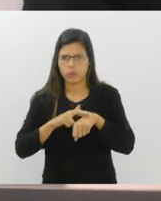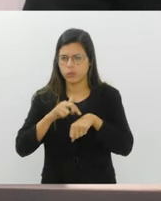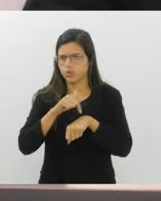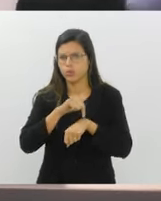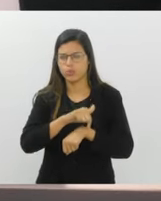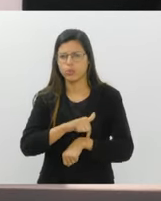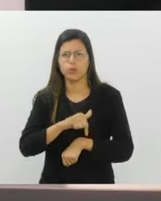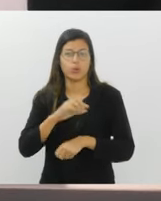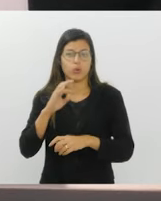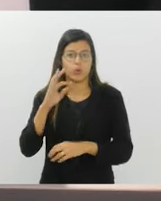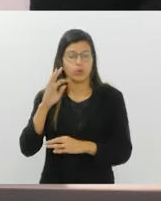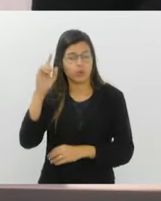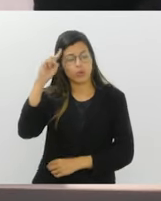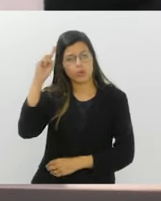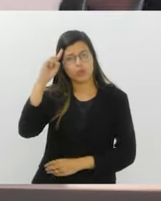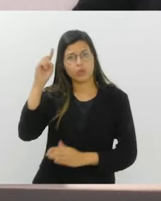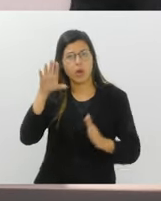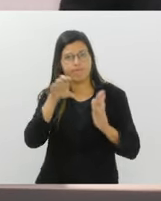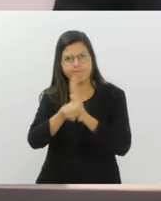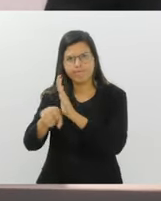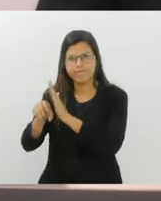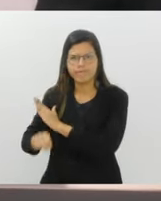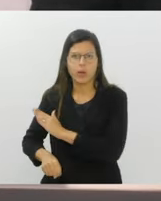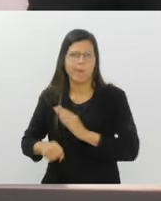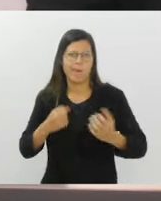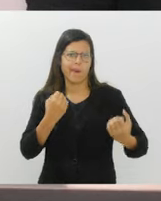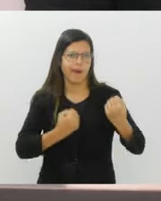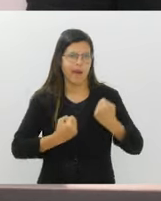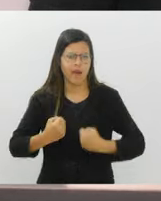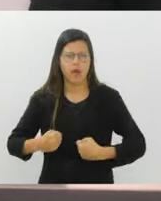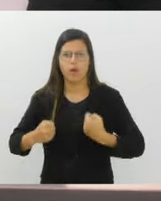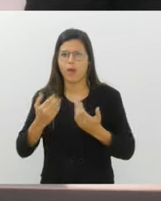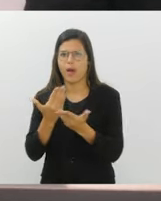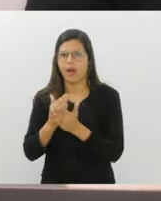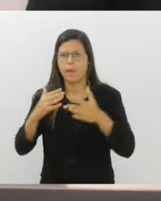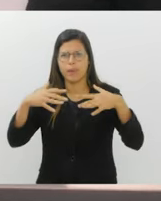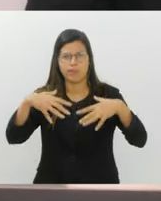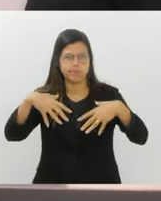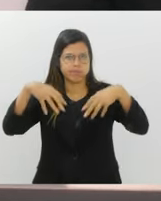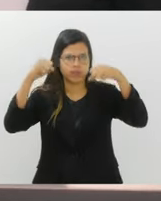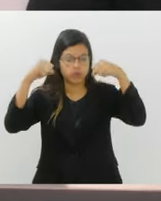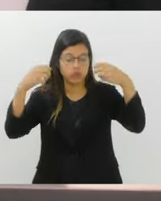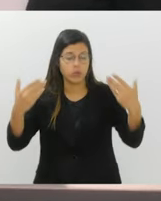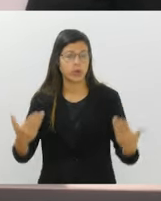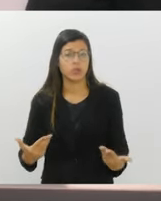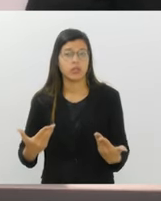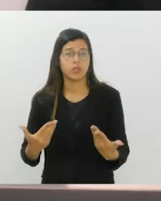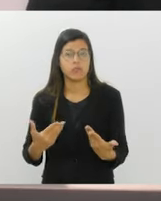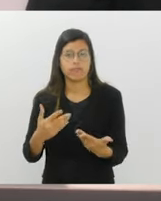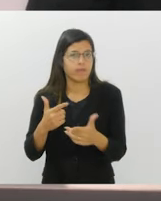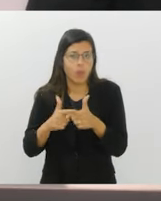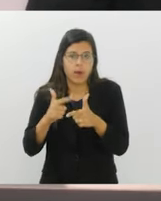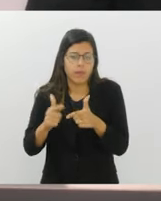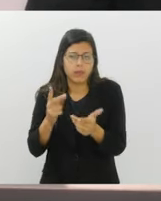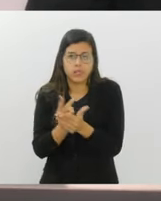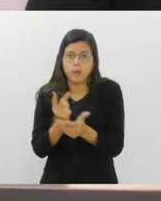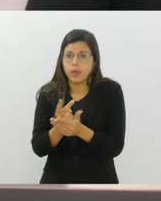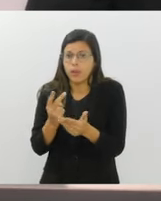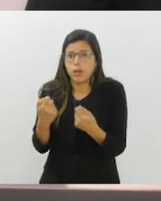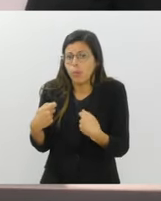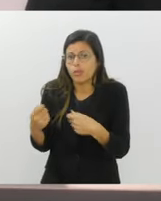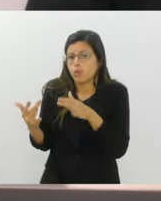roubam cargo, cabos, todo dia falta luz, todo dia tem um problema lá, eu preciso desse contato. Eu estou esperando até